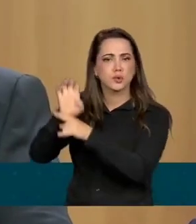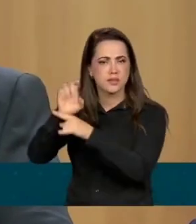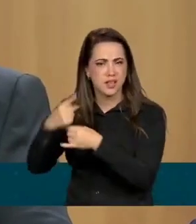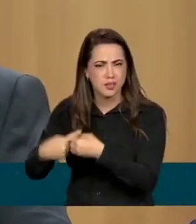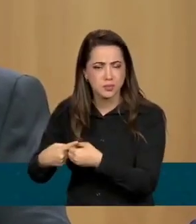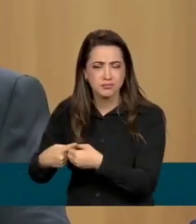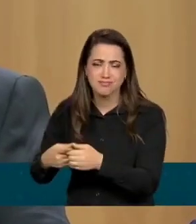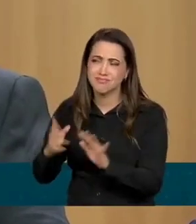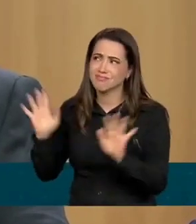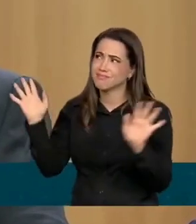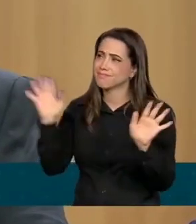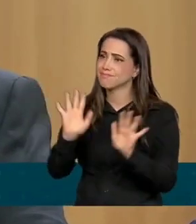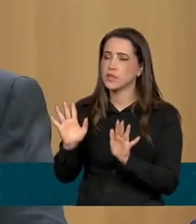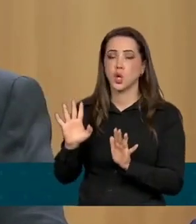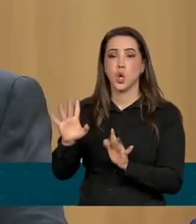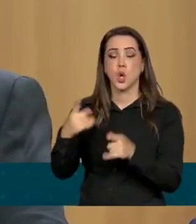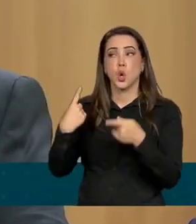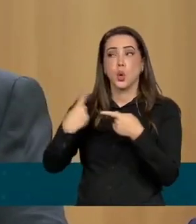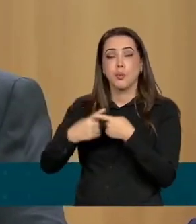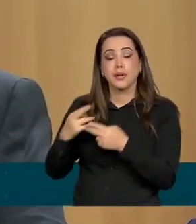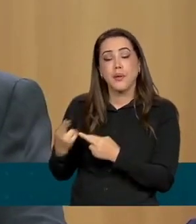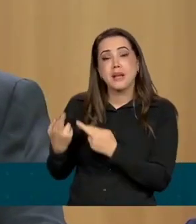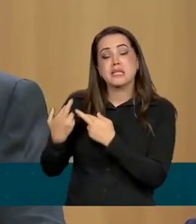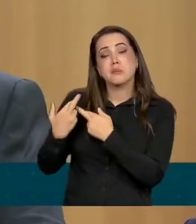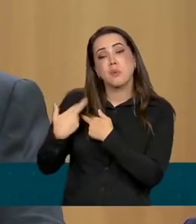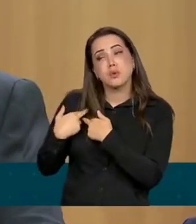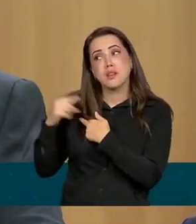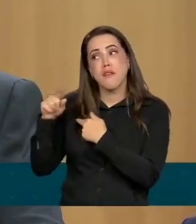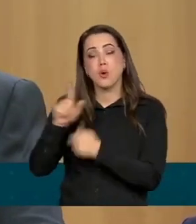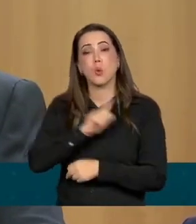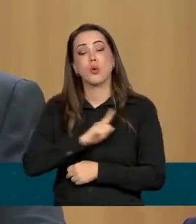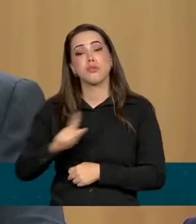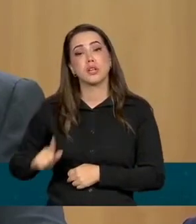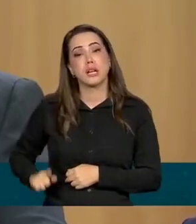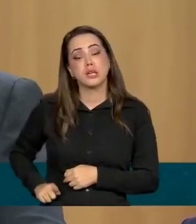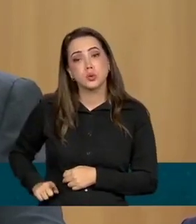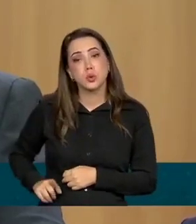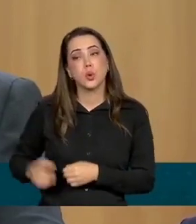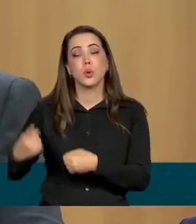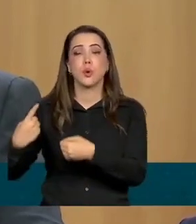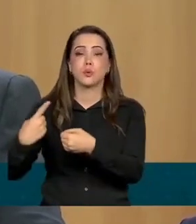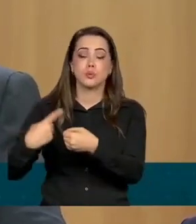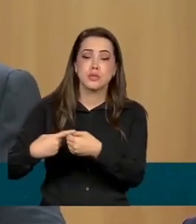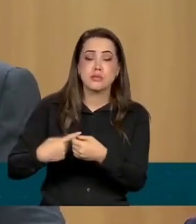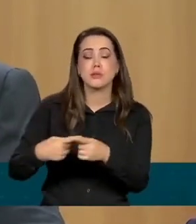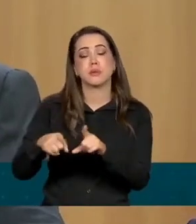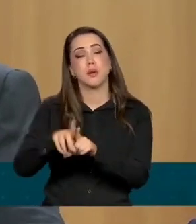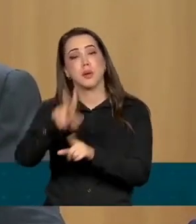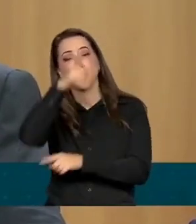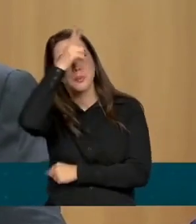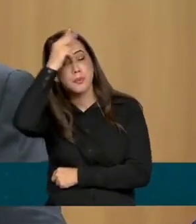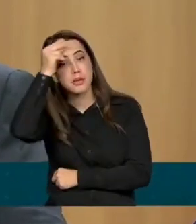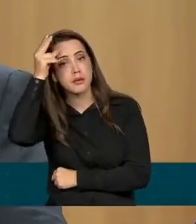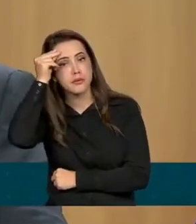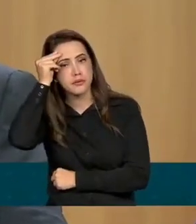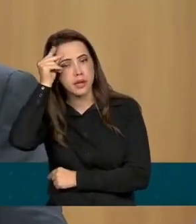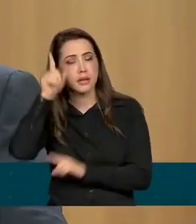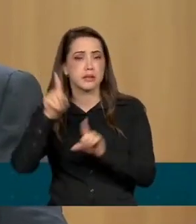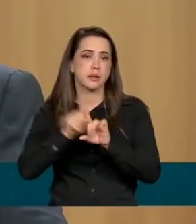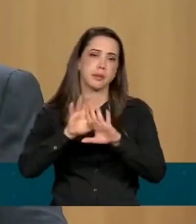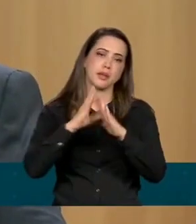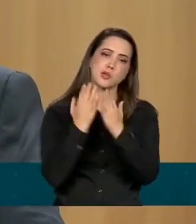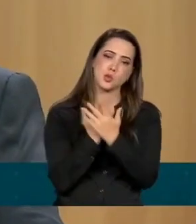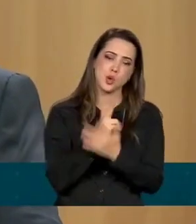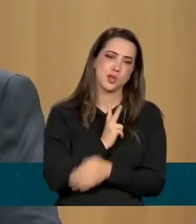porque quem gerencia as redes estaduais são os governadores, quem gerencia as redes municipais são os prefeitos, e nós temos as escolas